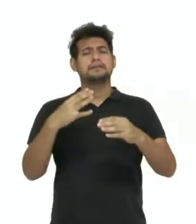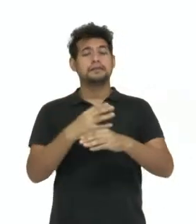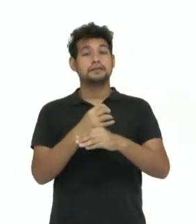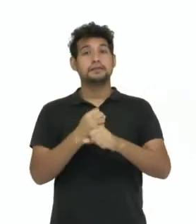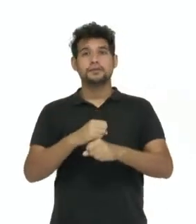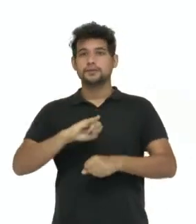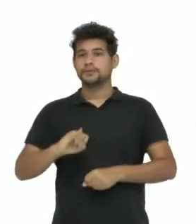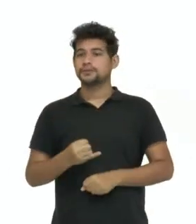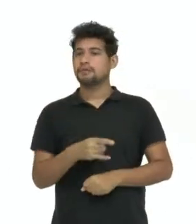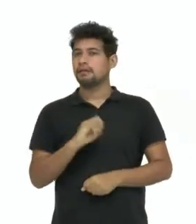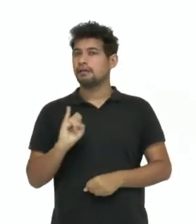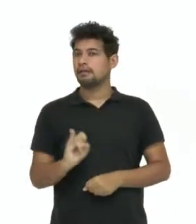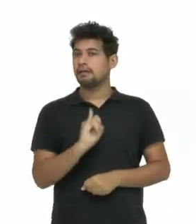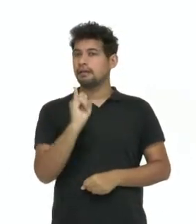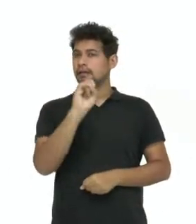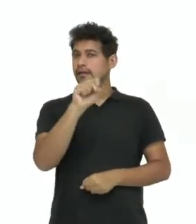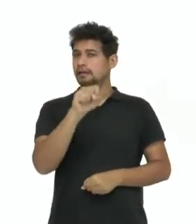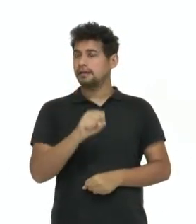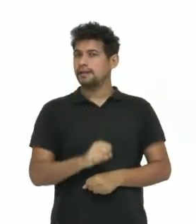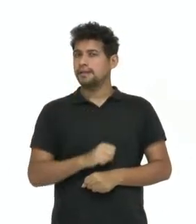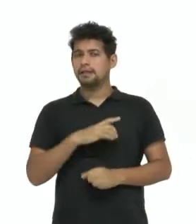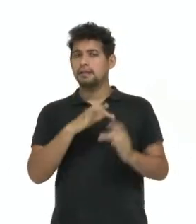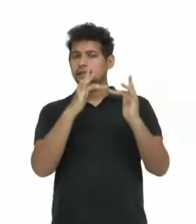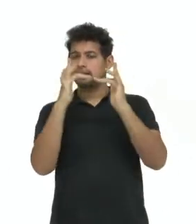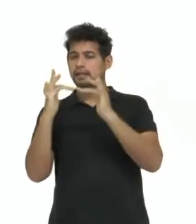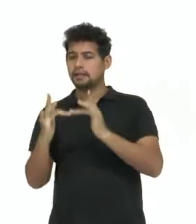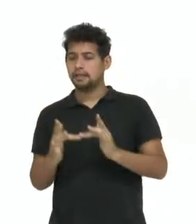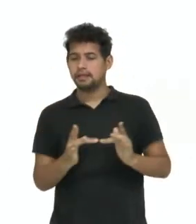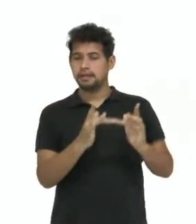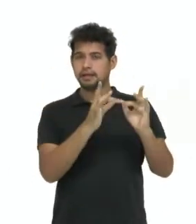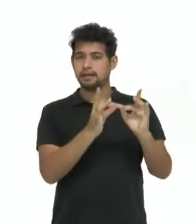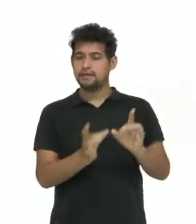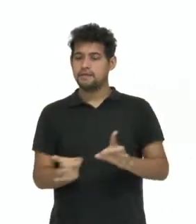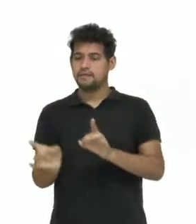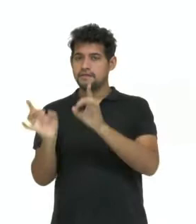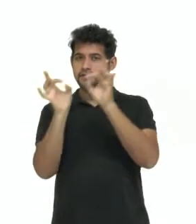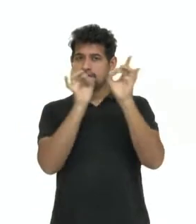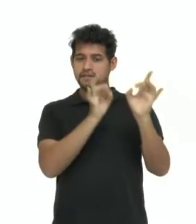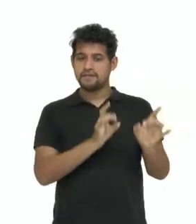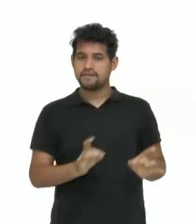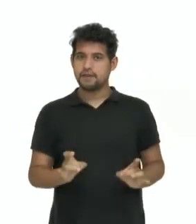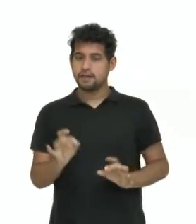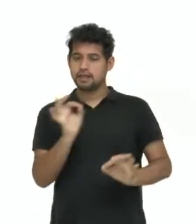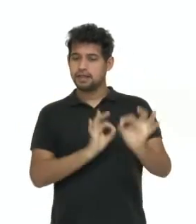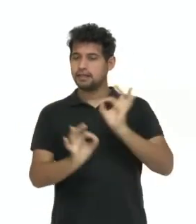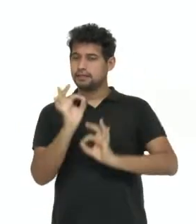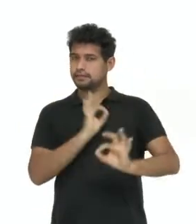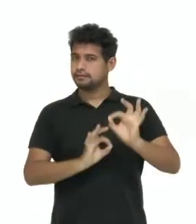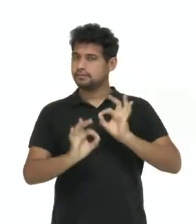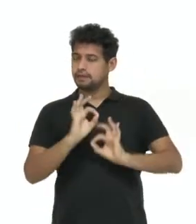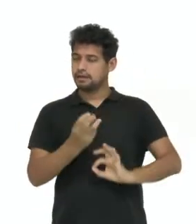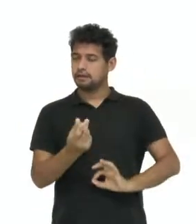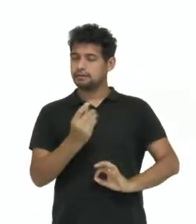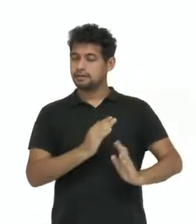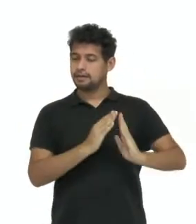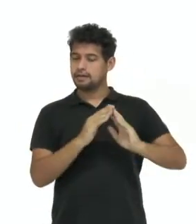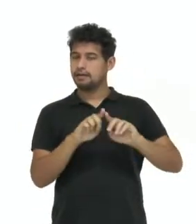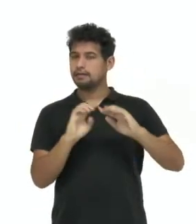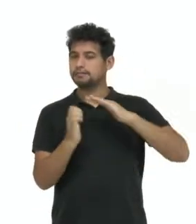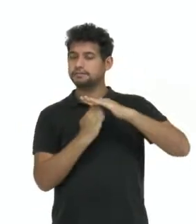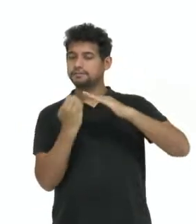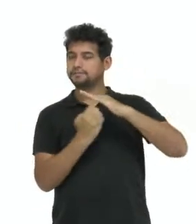compostos é fundamental para compreender as relações comerciais, planejar o orçamento de casa e da empresa e, por